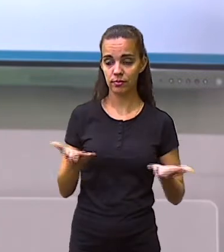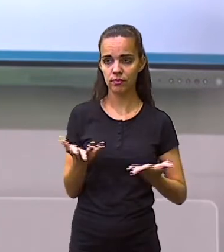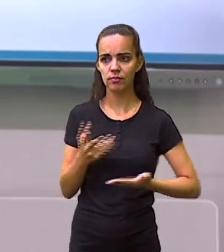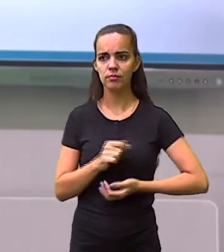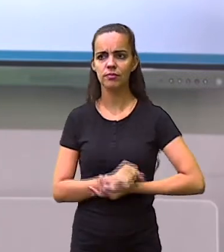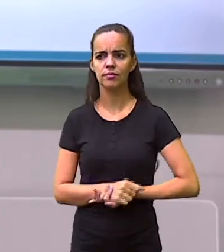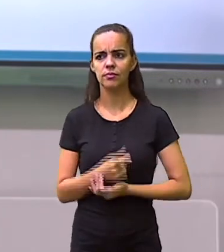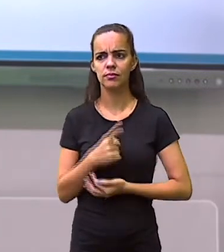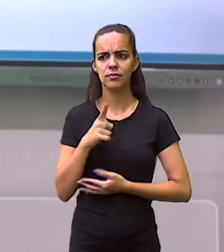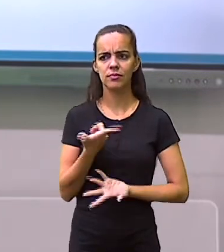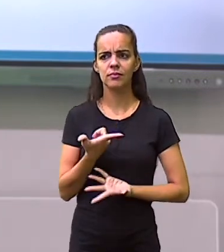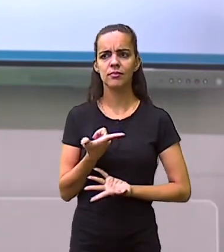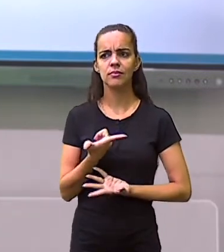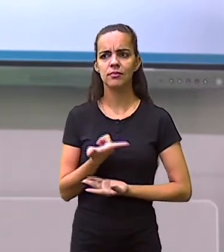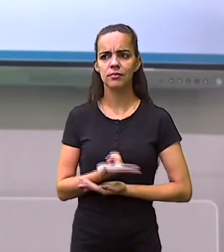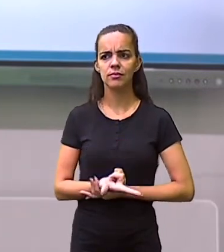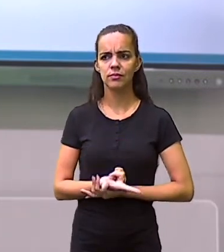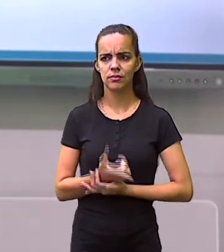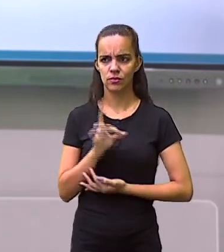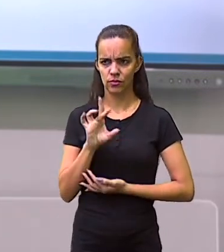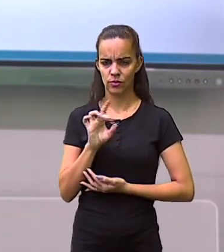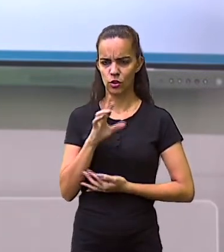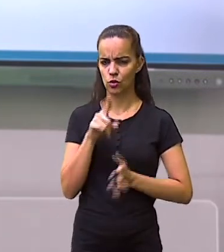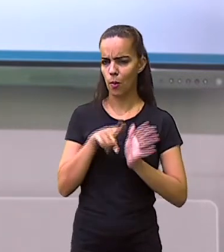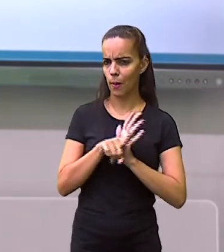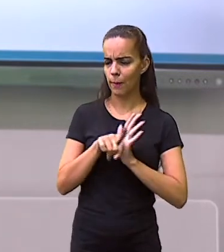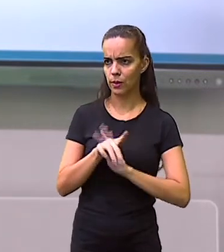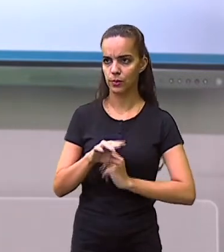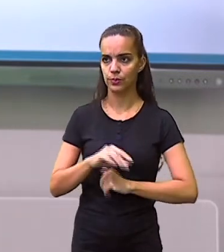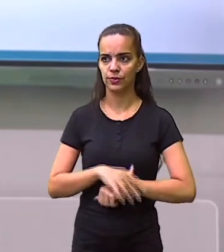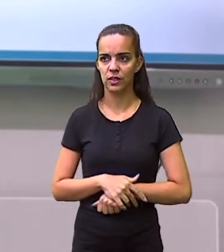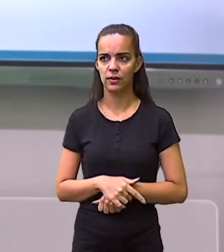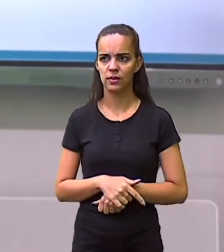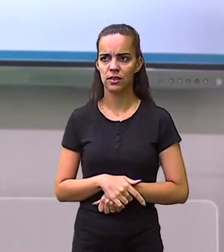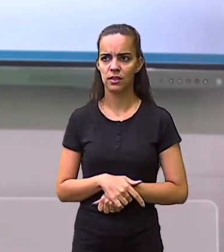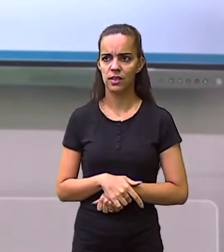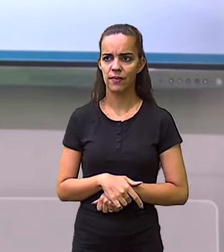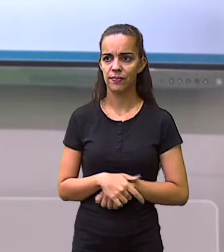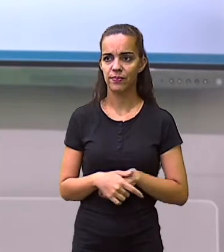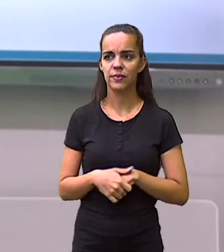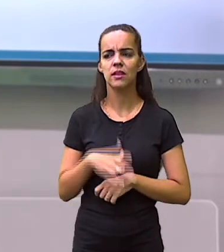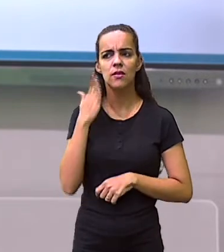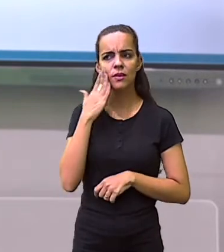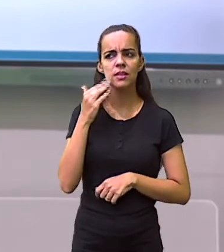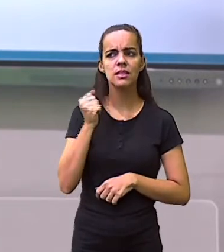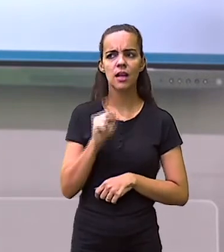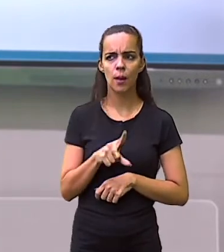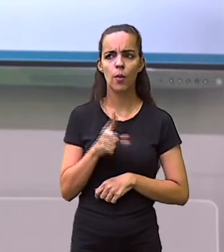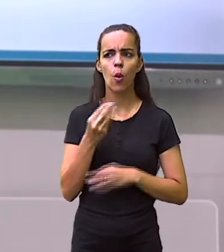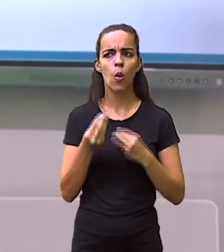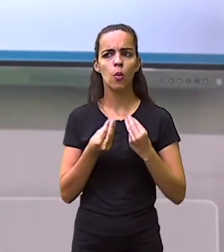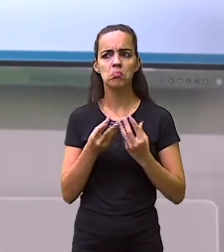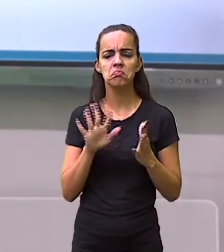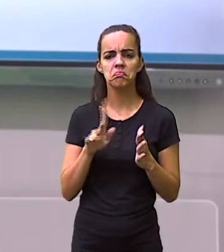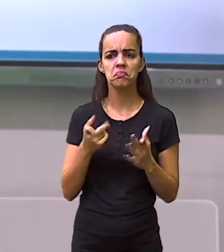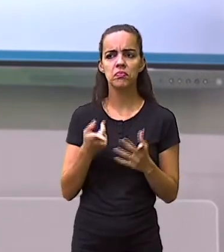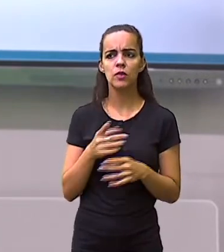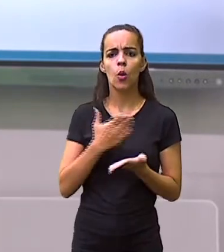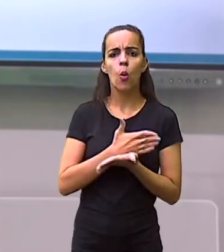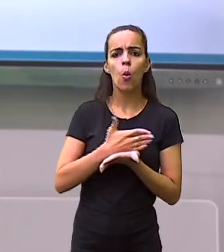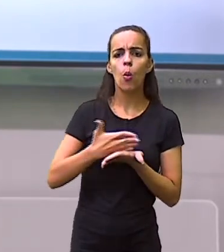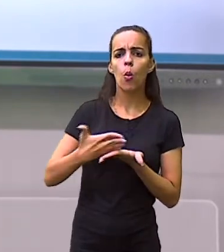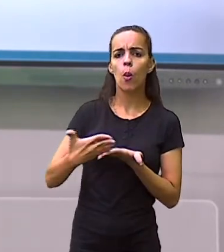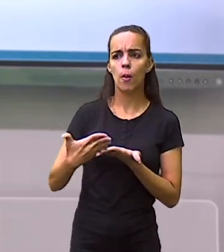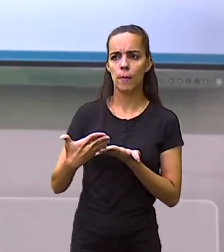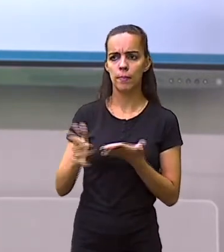Agora, vamos a mais um questionamento. Você sabe quando começa